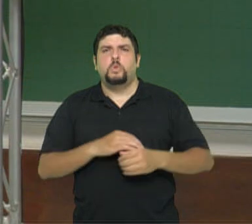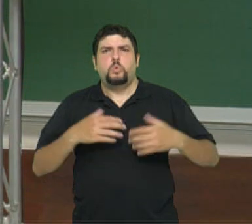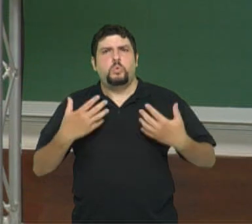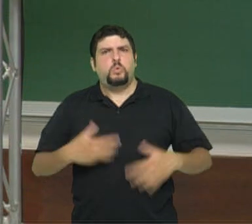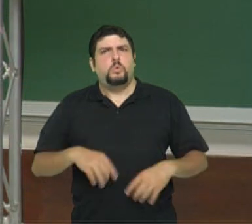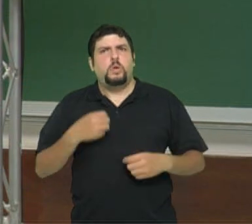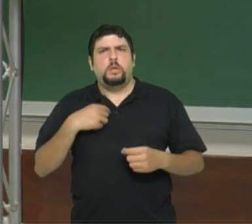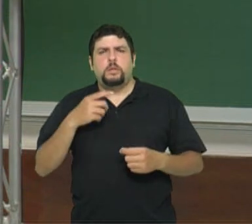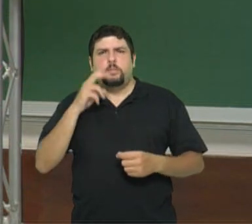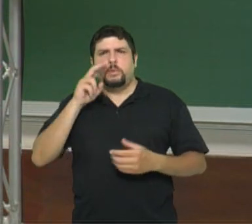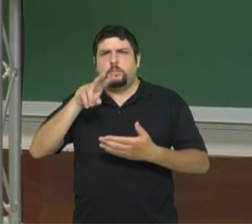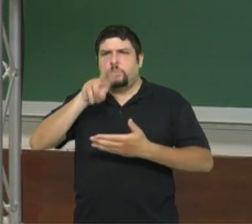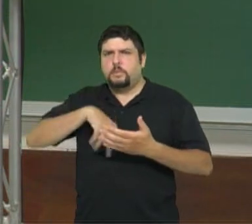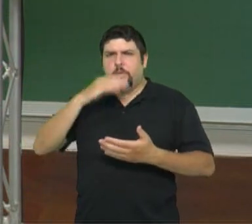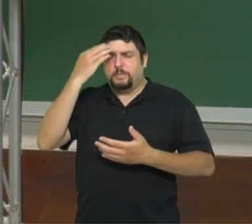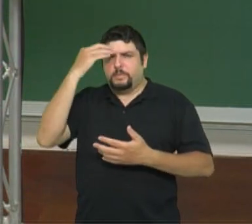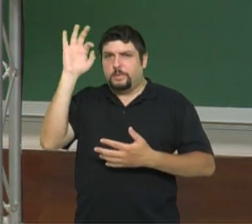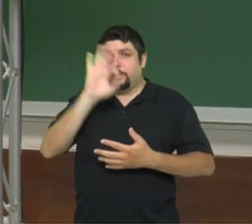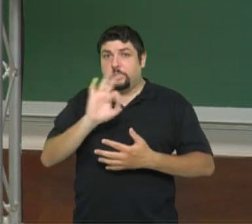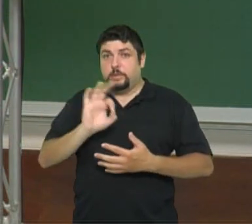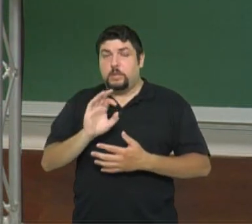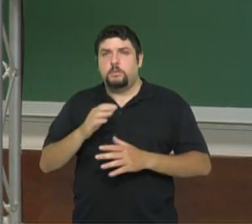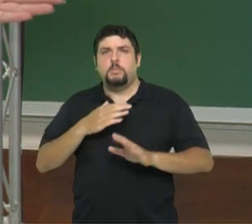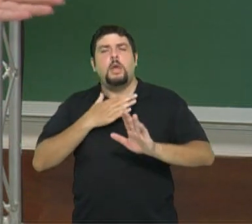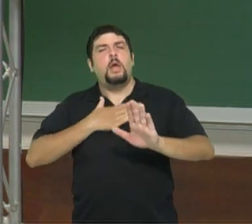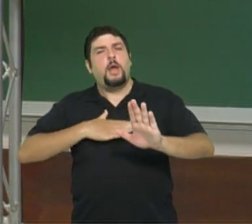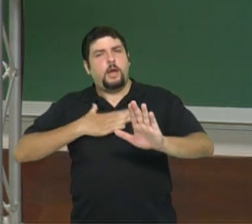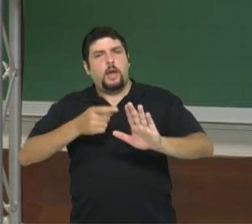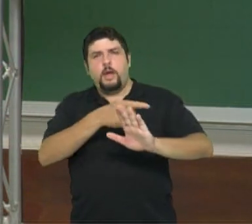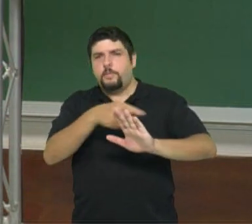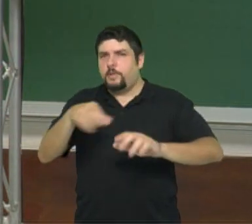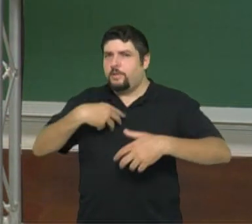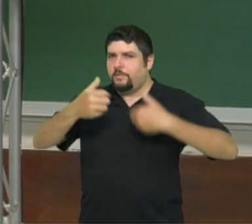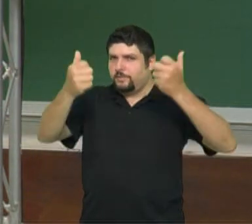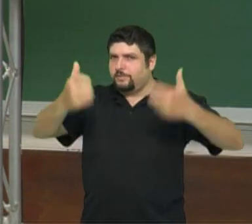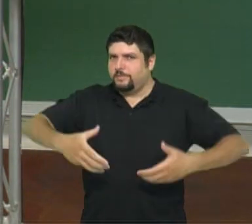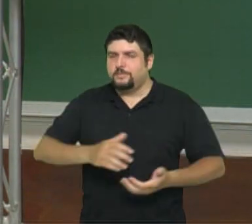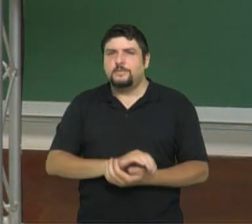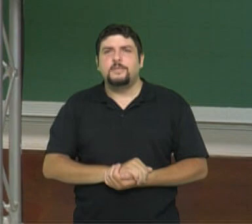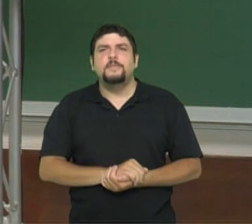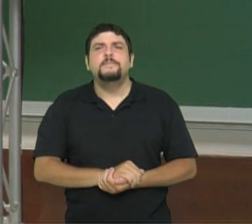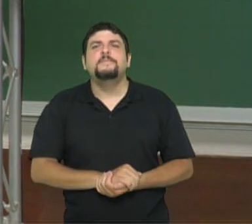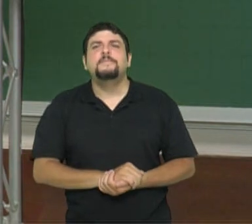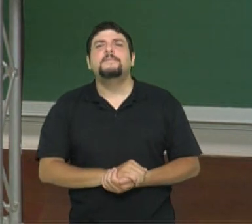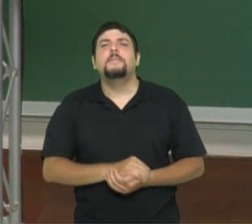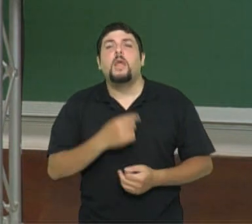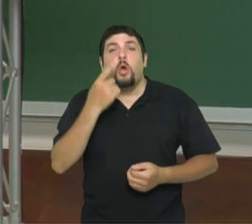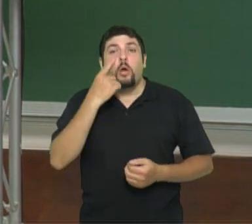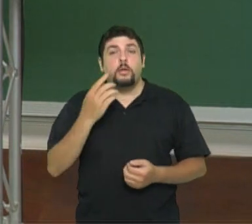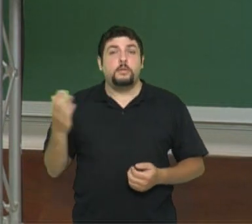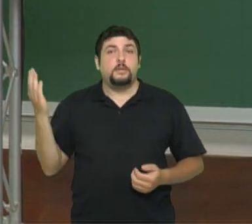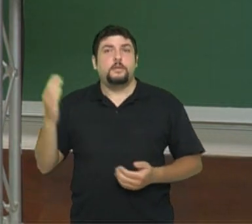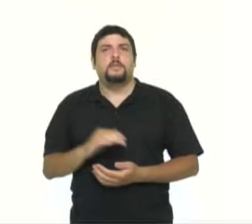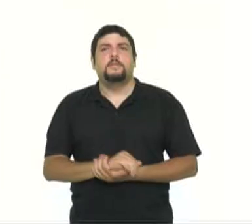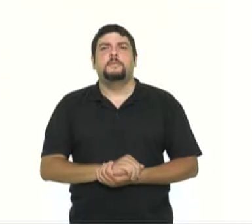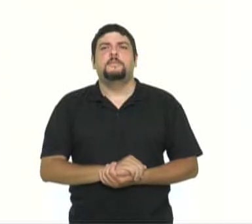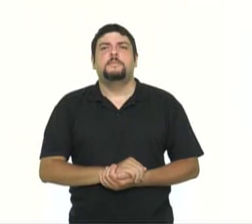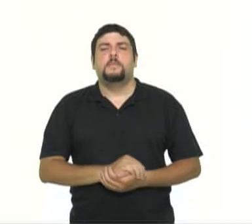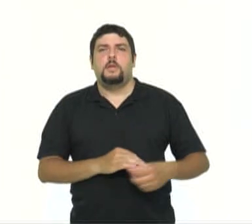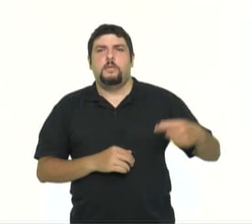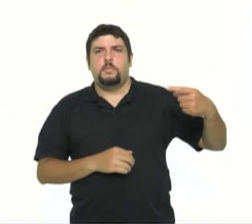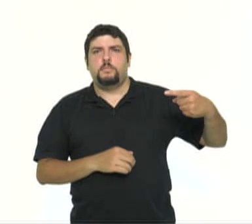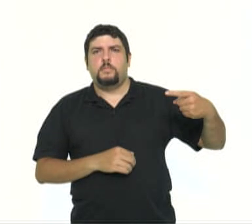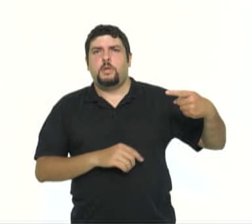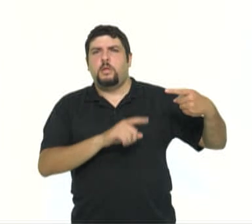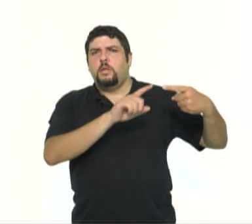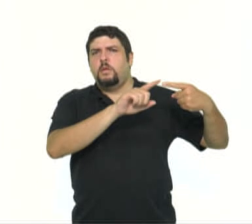você falou, não entendi nada. Calma, que agora eu vou explicar para vocês. Olha aqui então, primeiro verso. Tu és